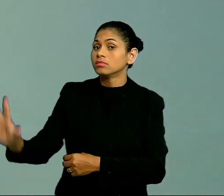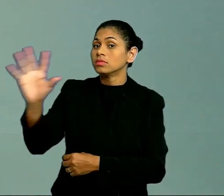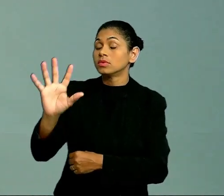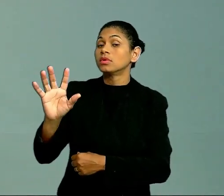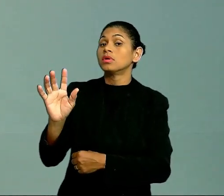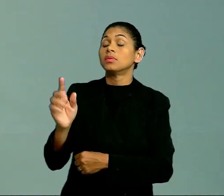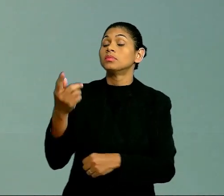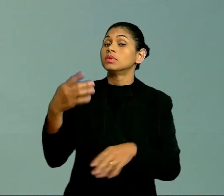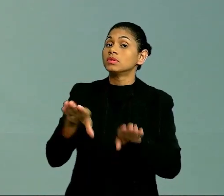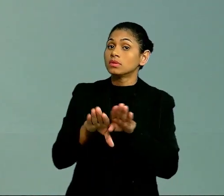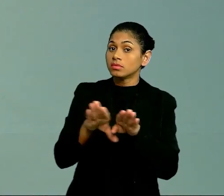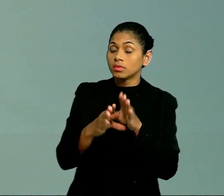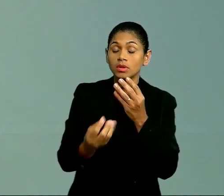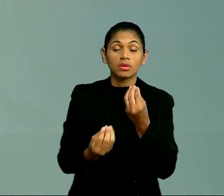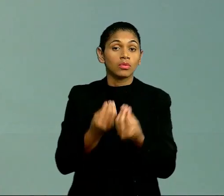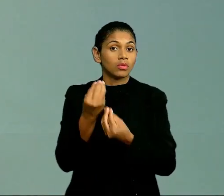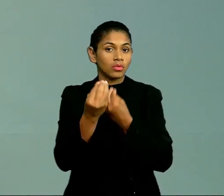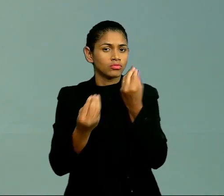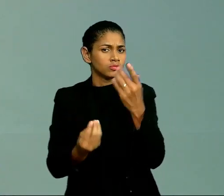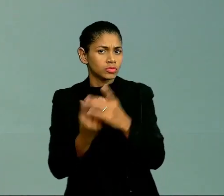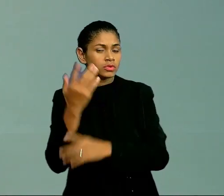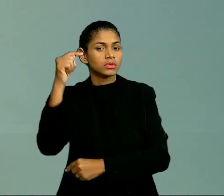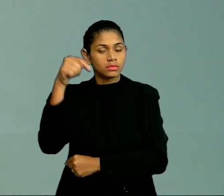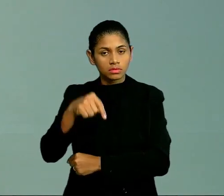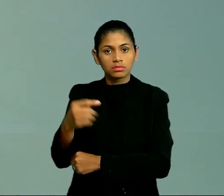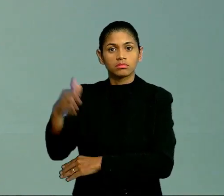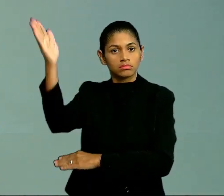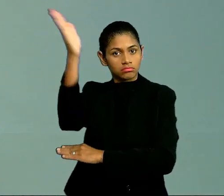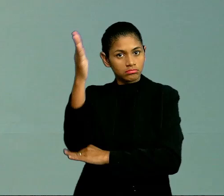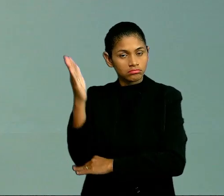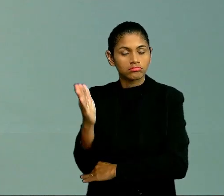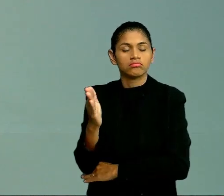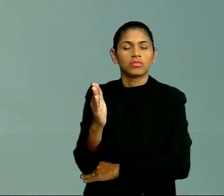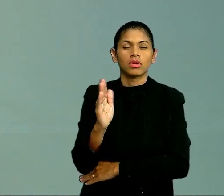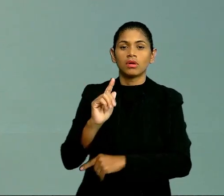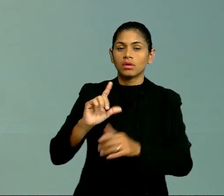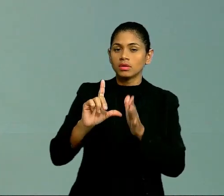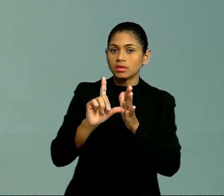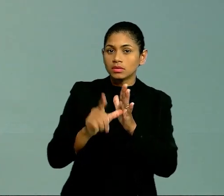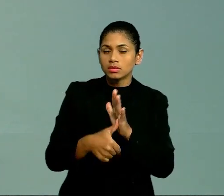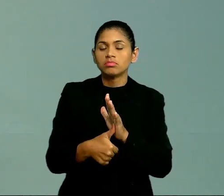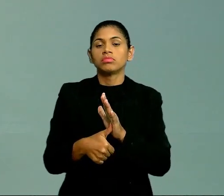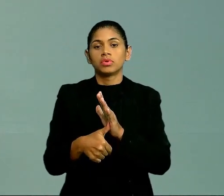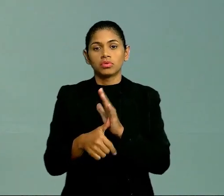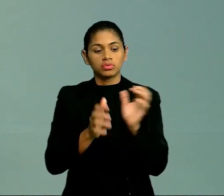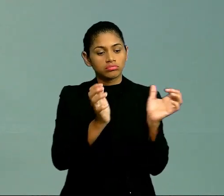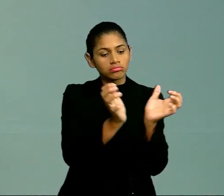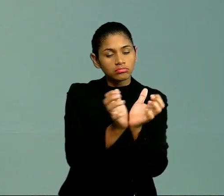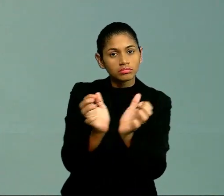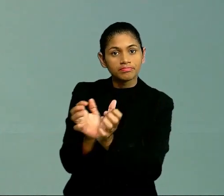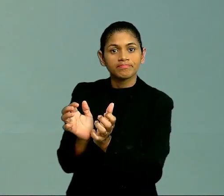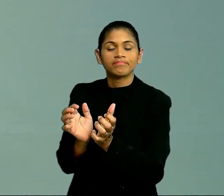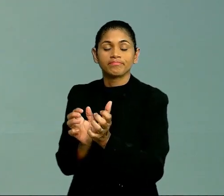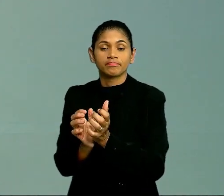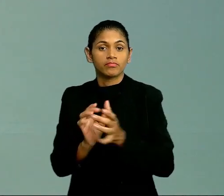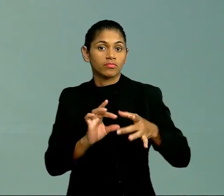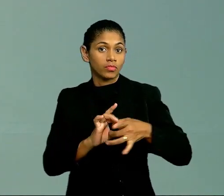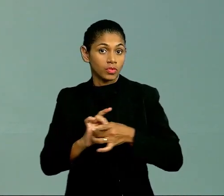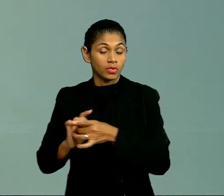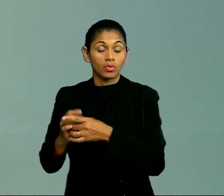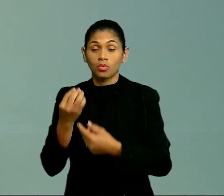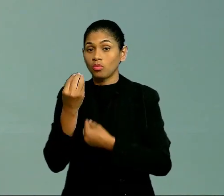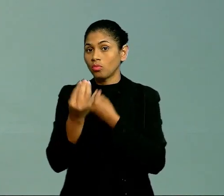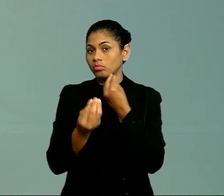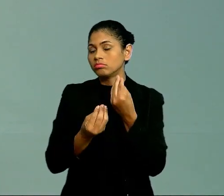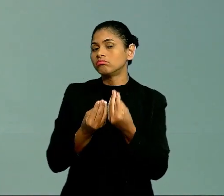se desenvolve mais tardiamente, quer dizer, logo após aquela onda, num contexto totalmente diferente de como ela acontece